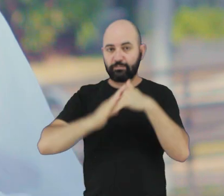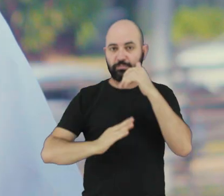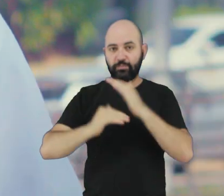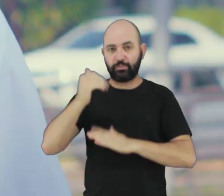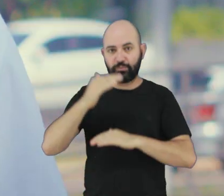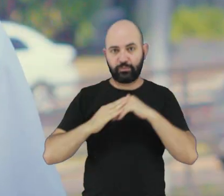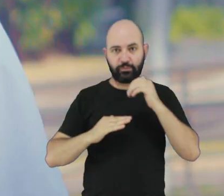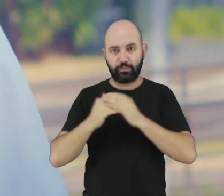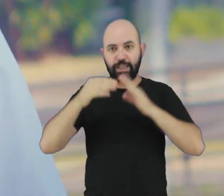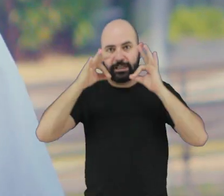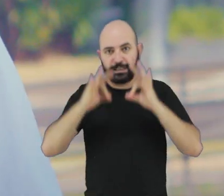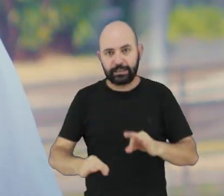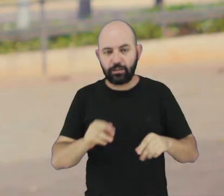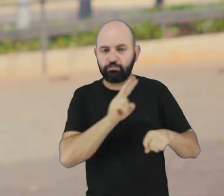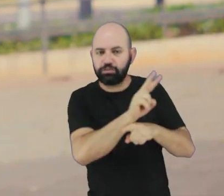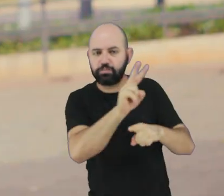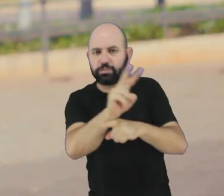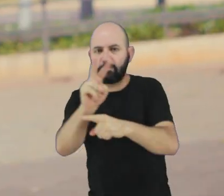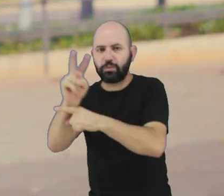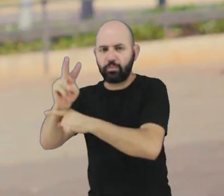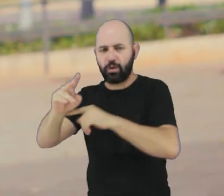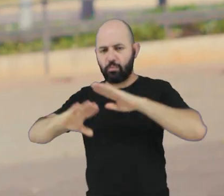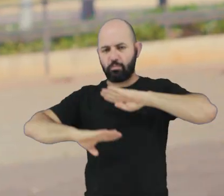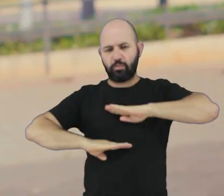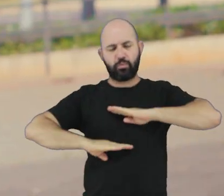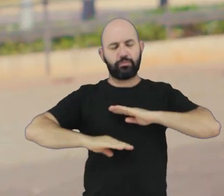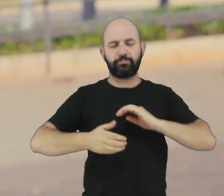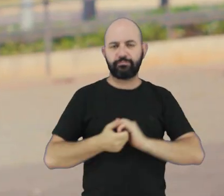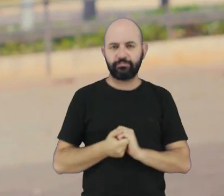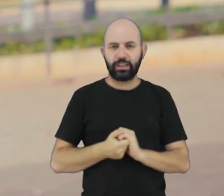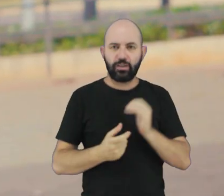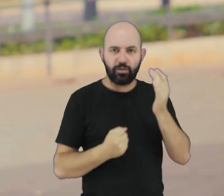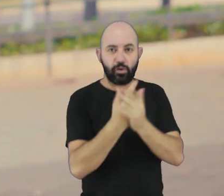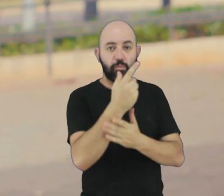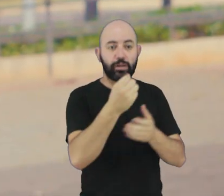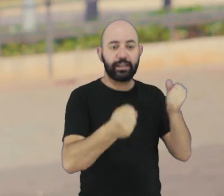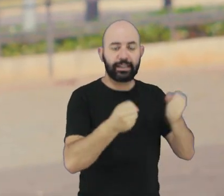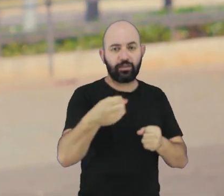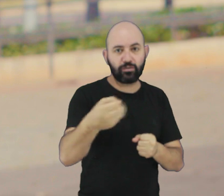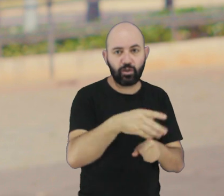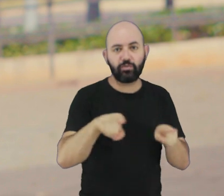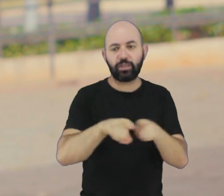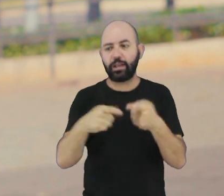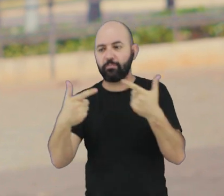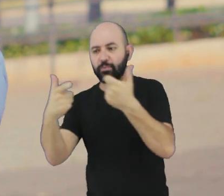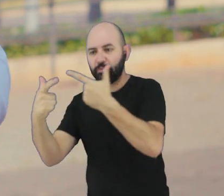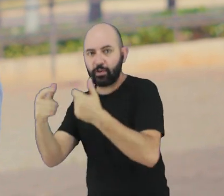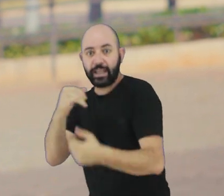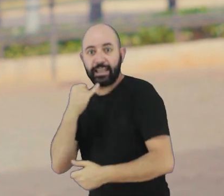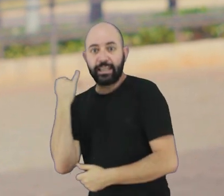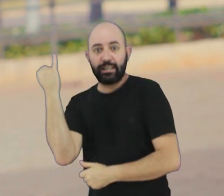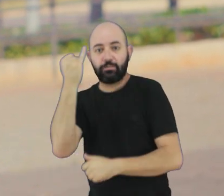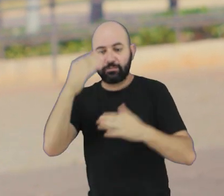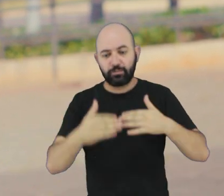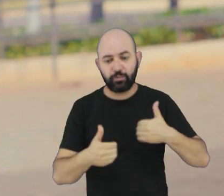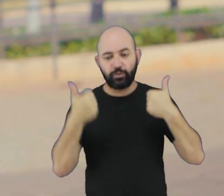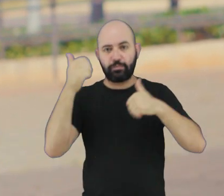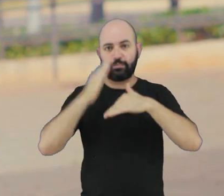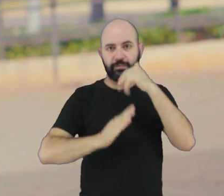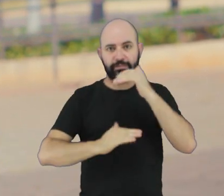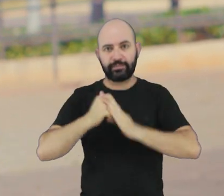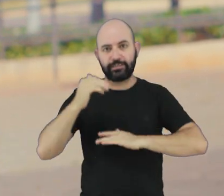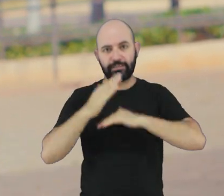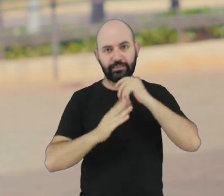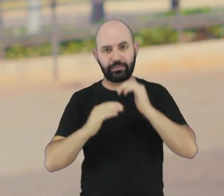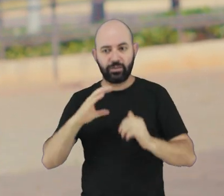enfrentar qualquer situação. Investir em novos veículos e armamentos é essencial para melhorar a